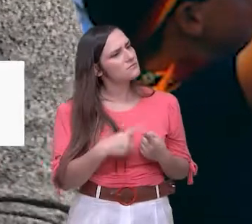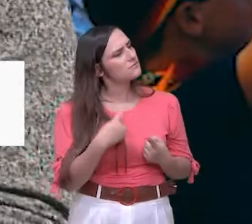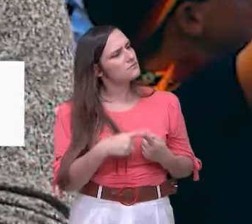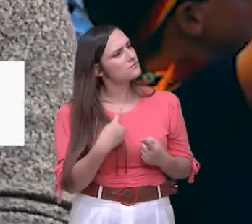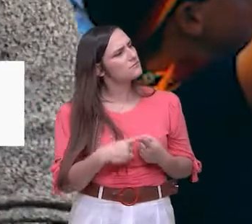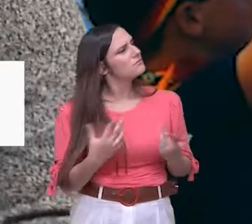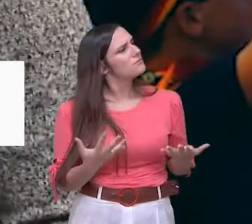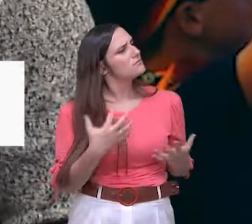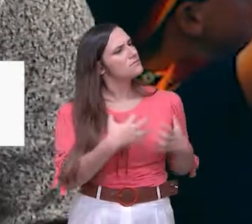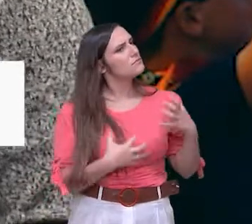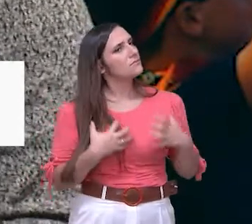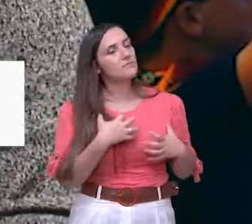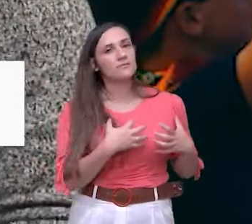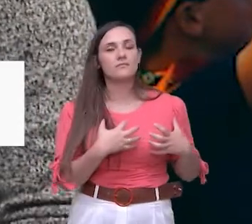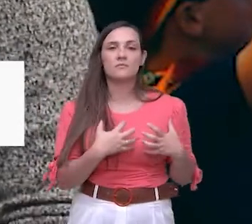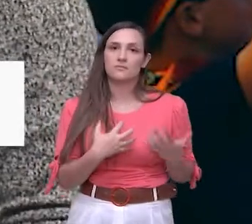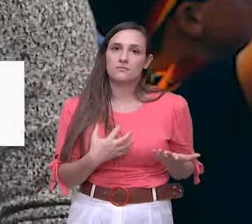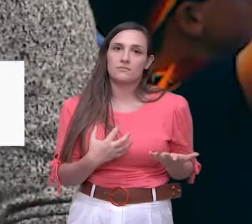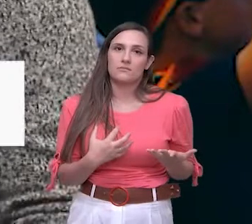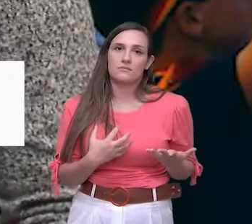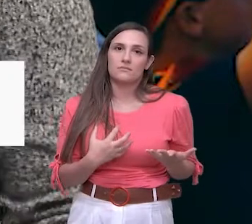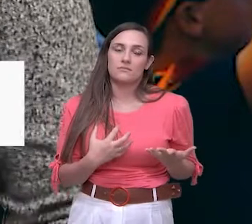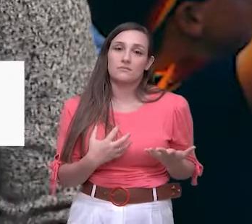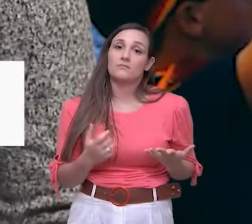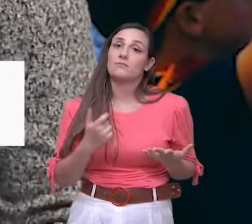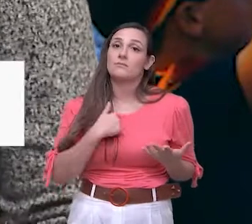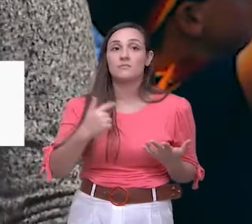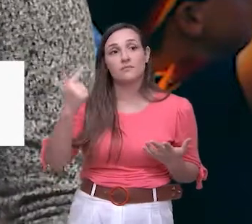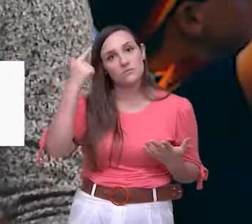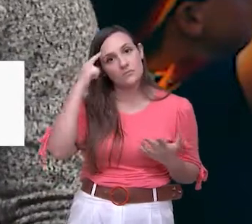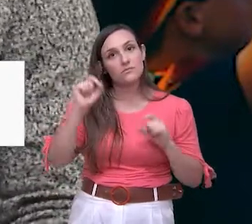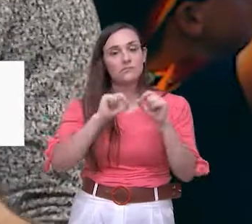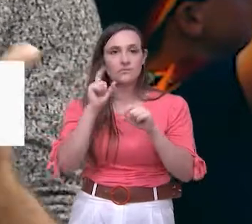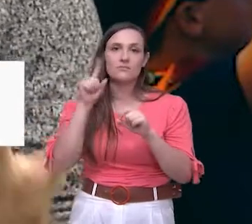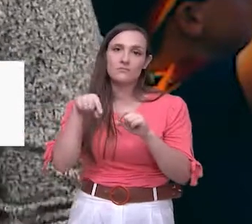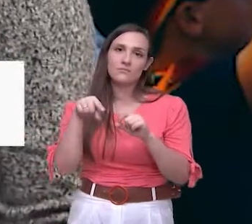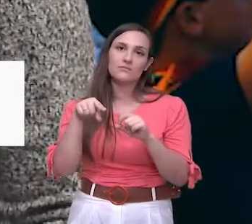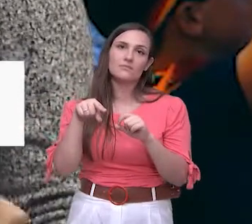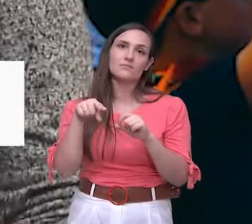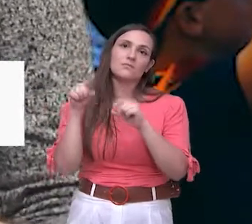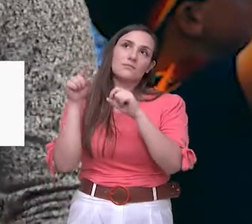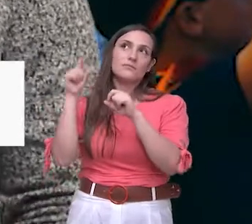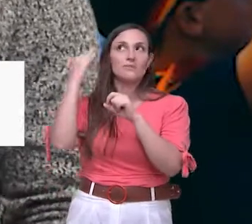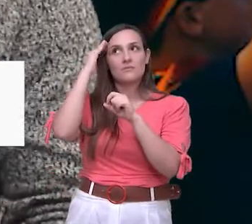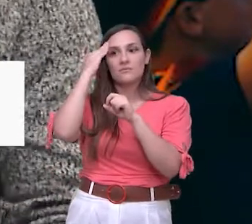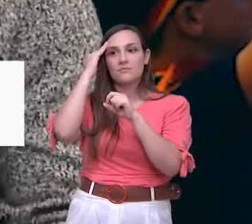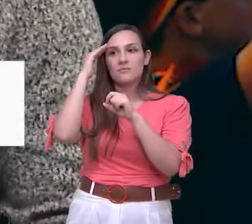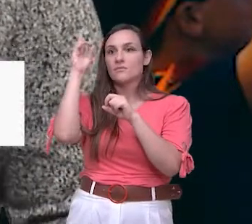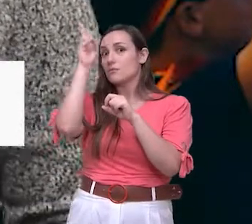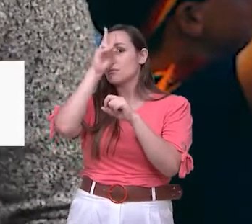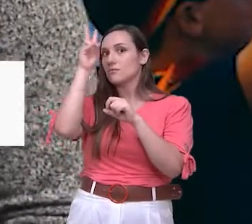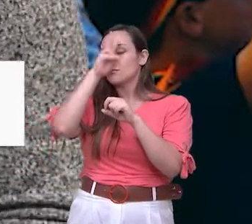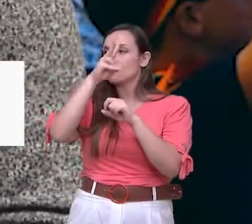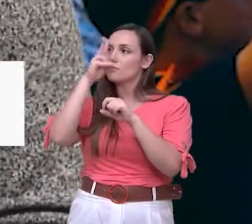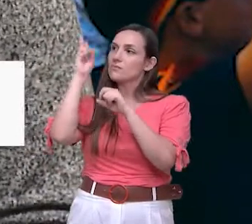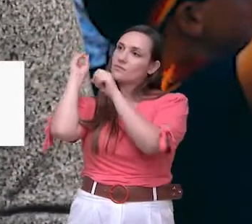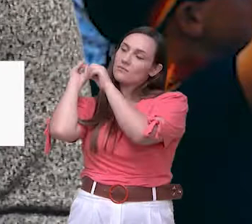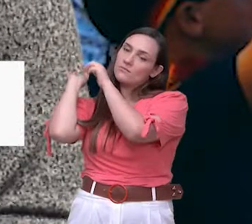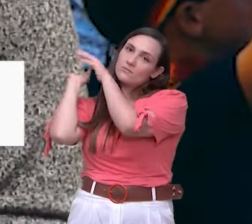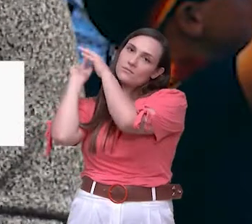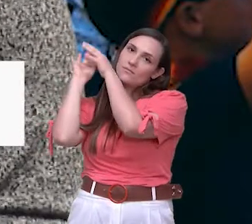cômodos e incômodos não são gerados não consigo pensar fora de uma perspectiva sócio-histórica né de compreender como a